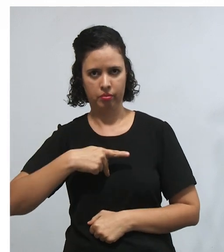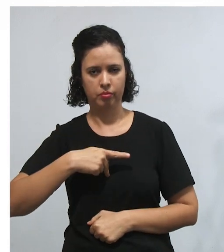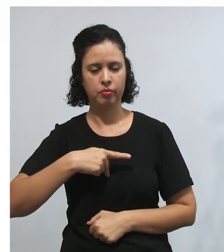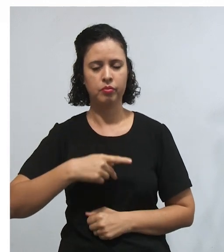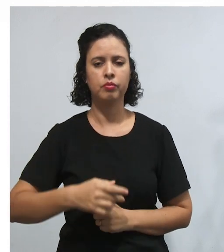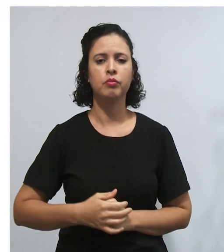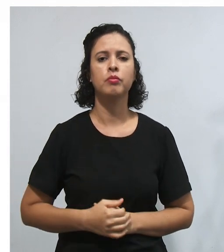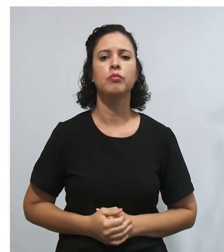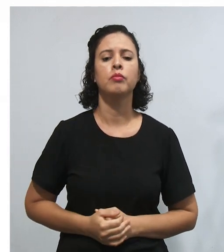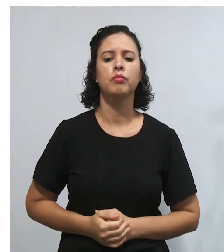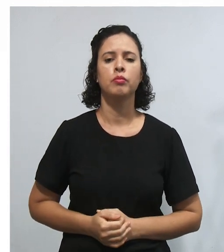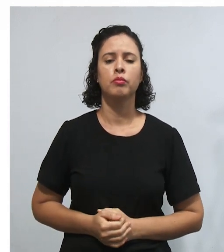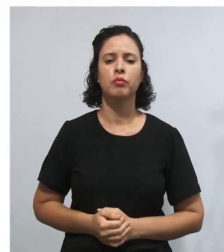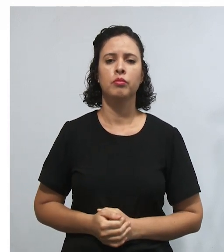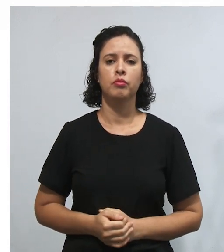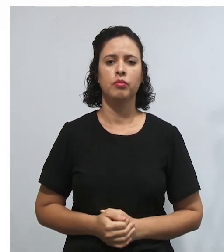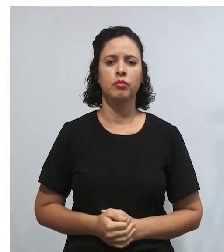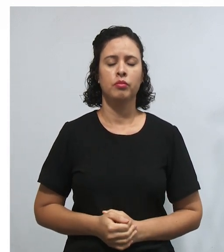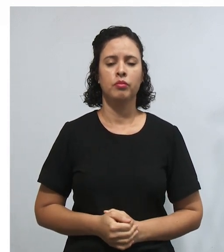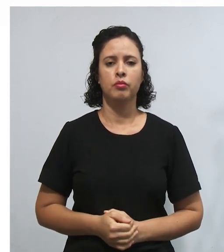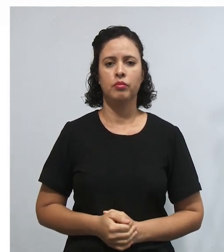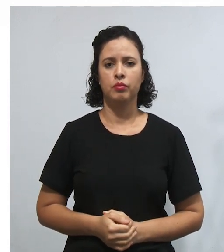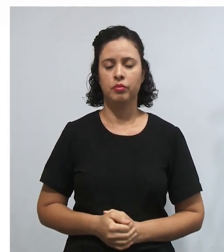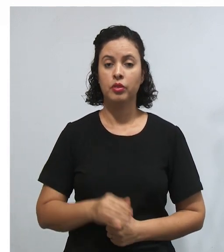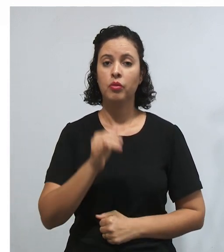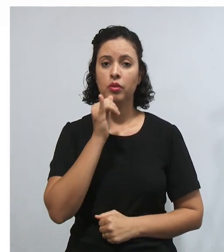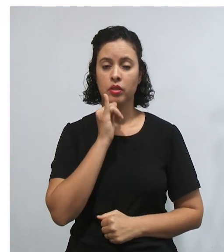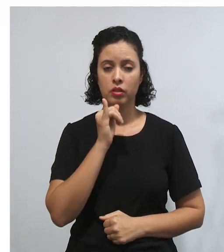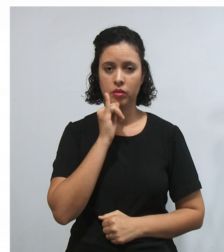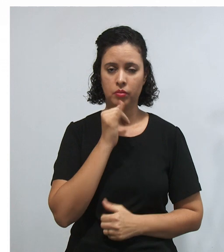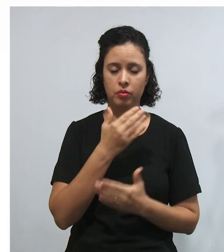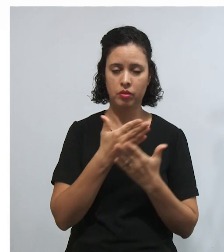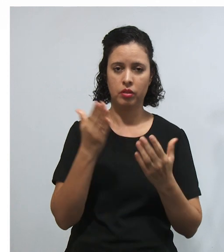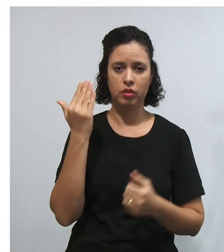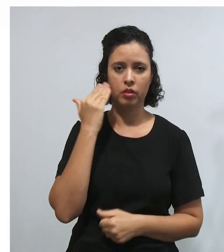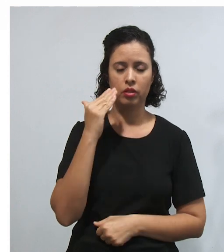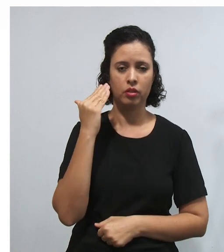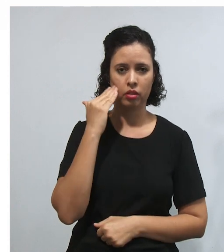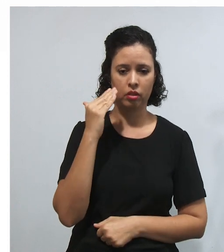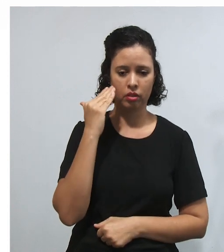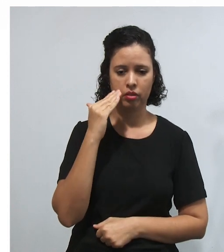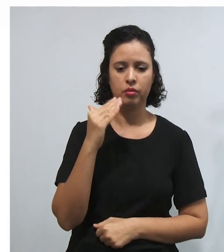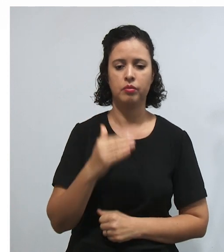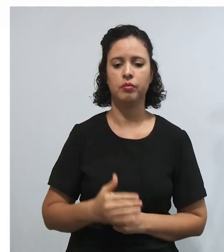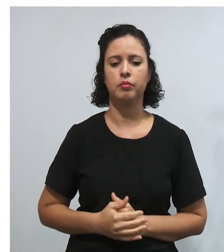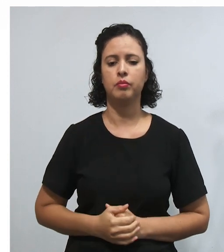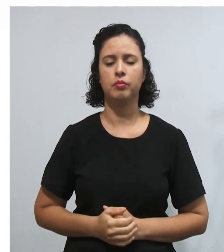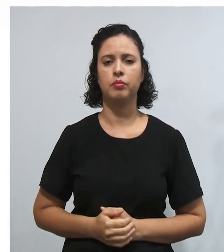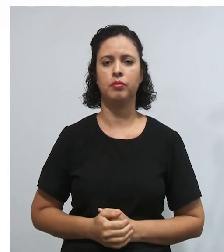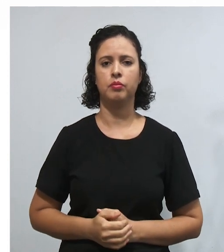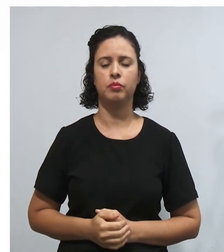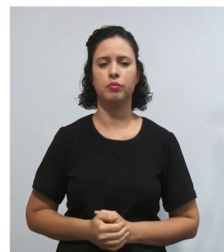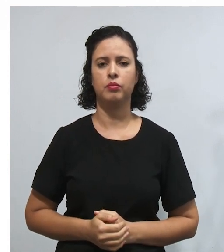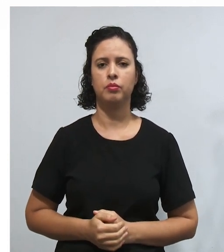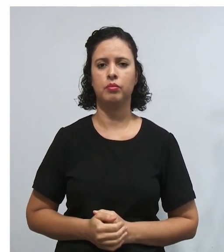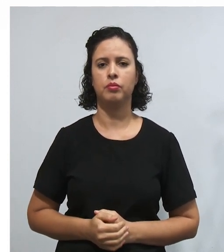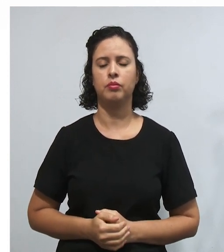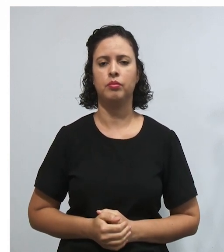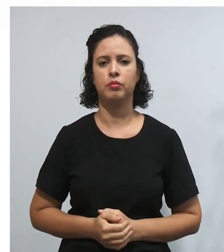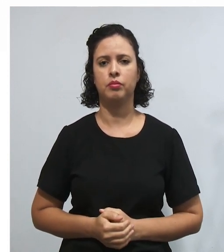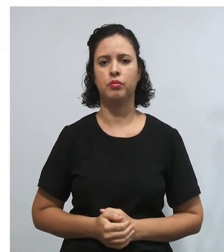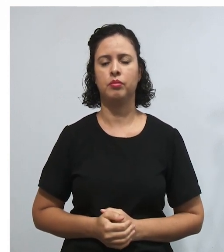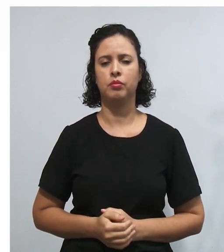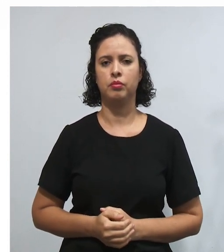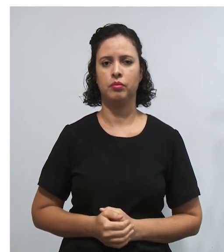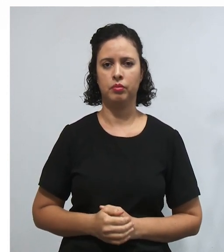tá? Eu vou te explicar, vou te dar um exemplo para você entender o que seria esse aspecto subjetivo, tá? Olha só, quanto